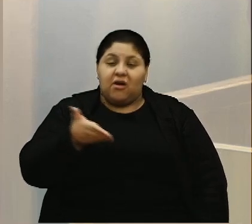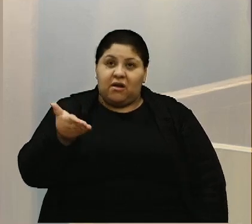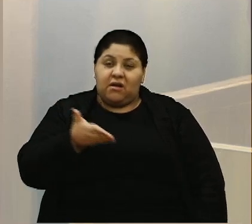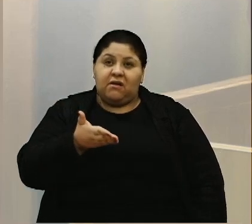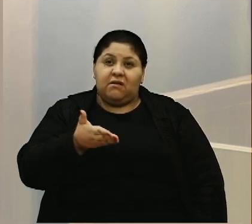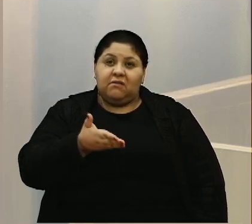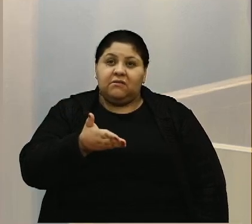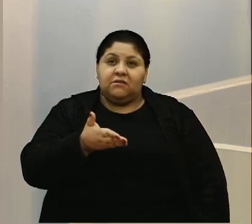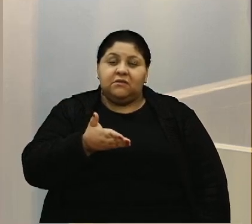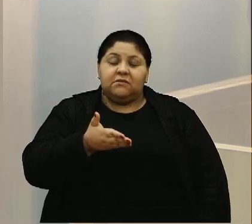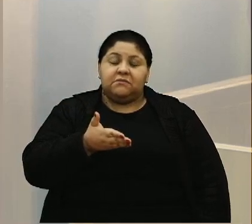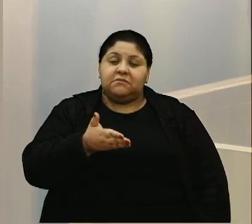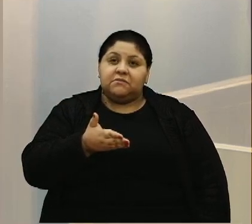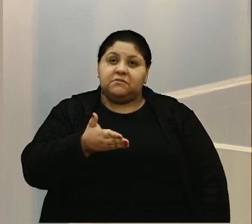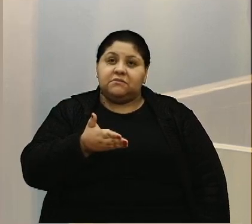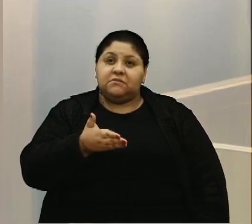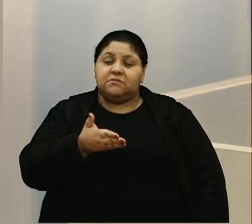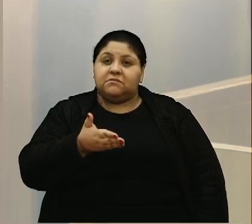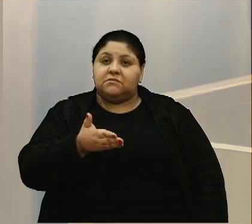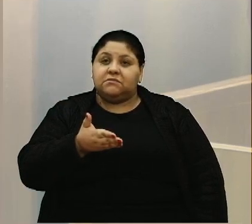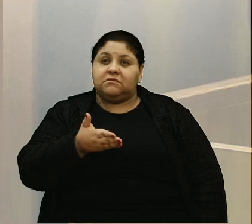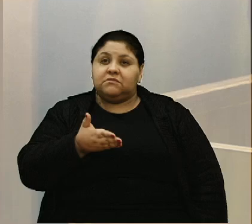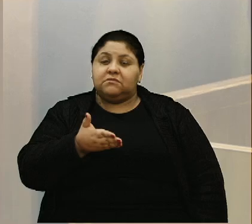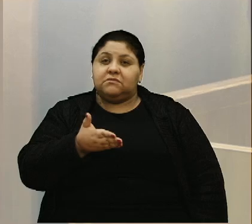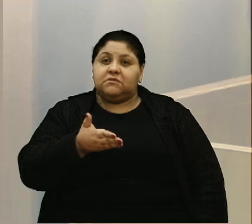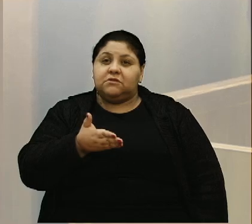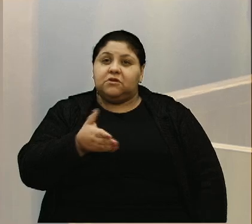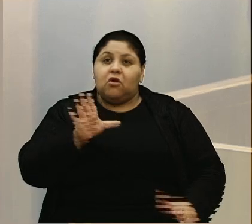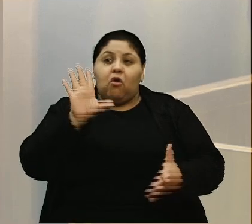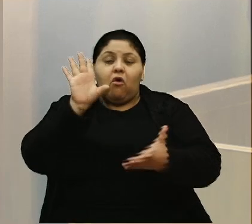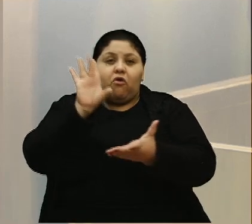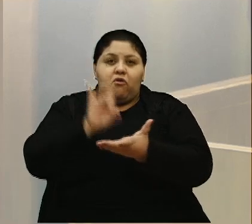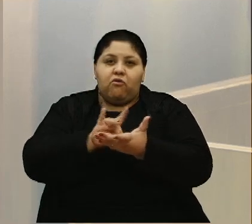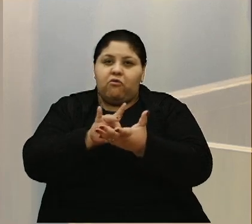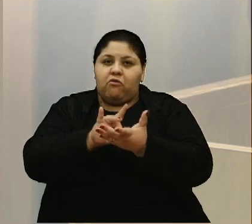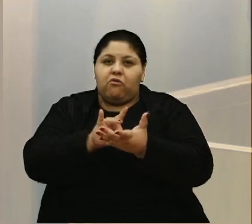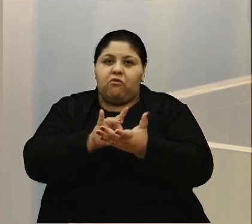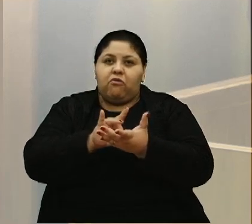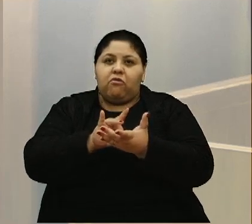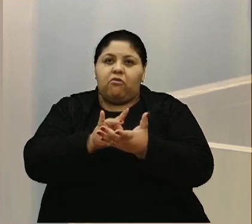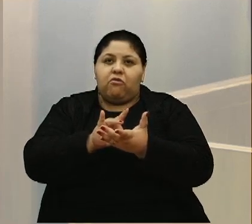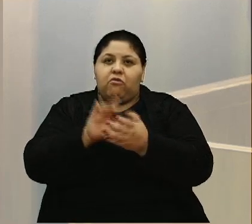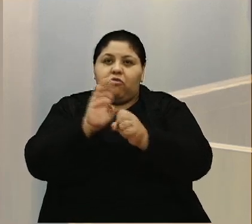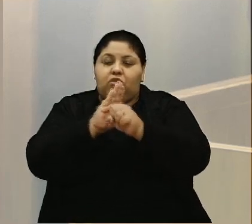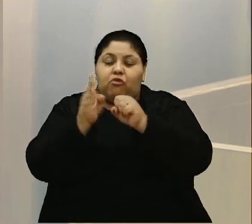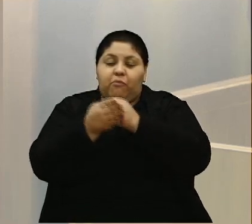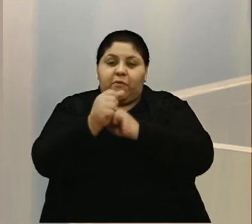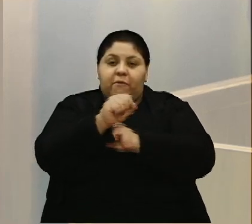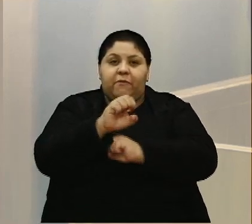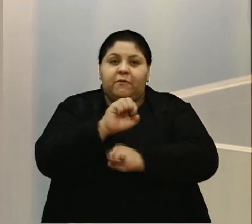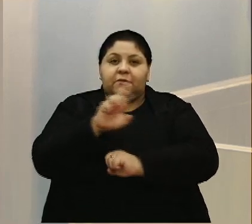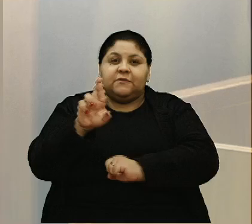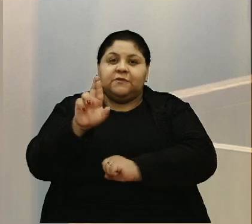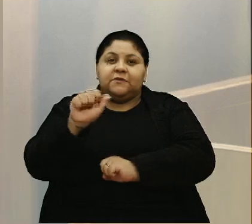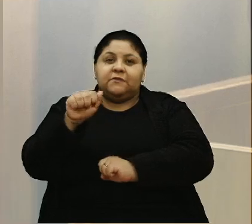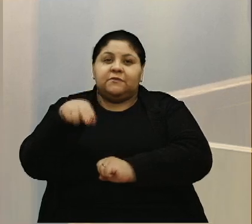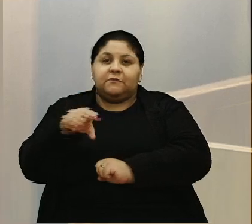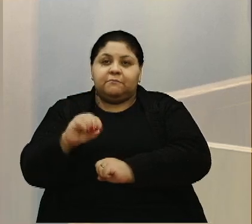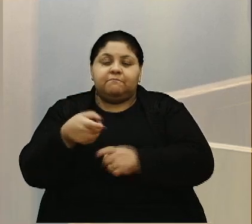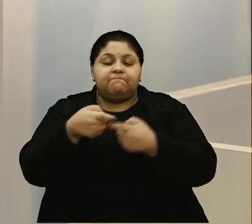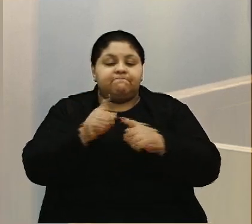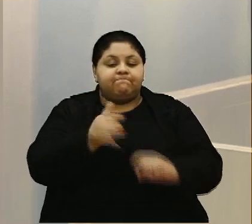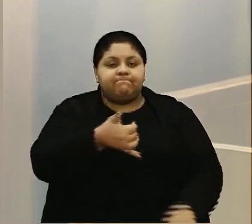foi suprida aí com a entrada aí do bairro Serrano. Mas